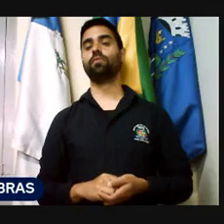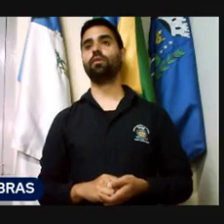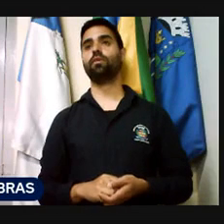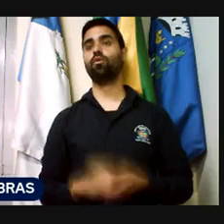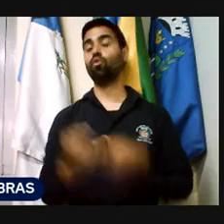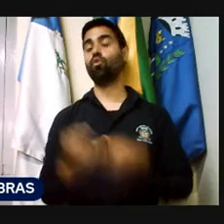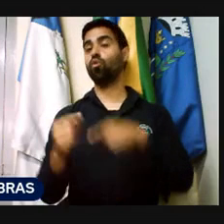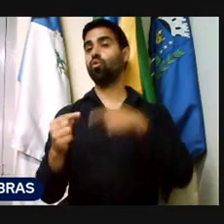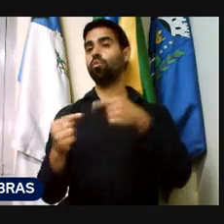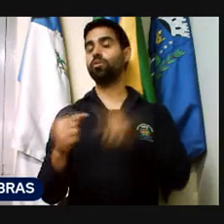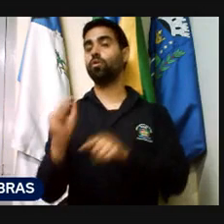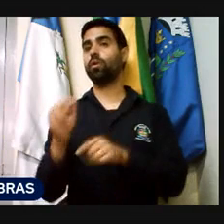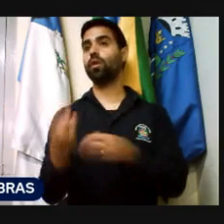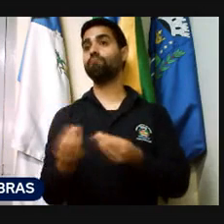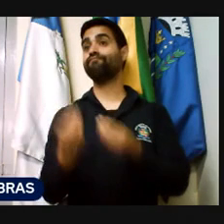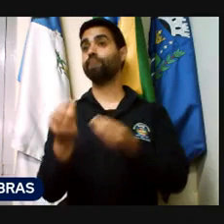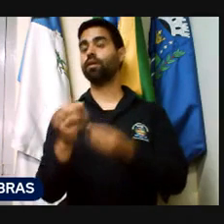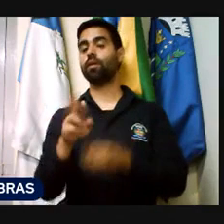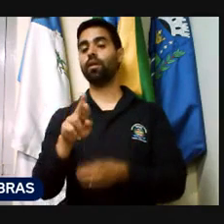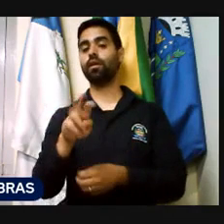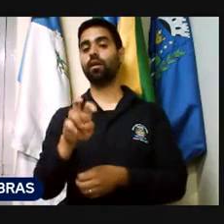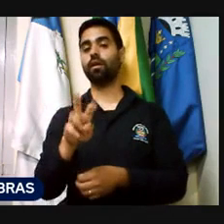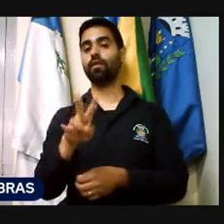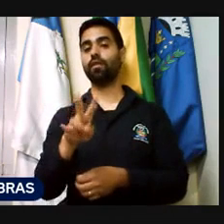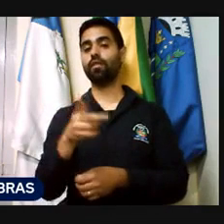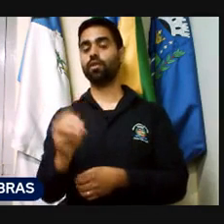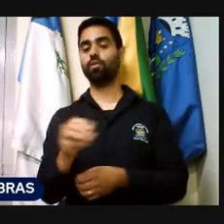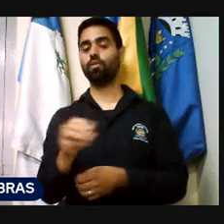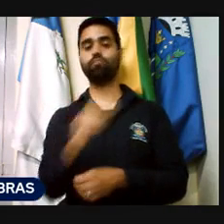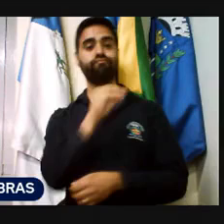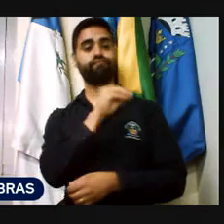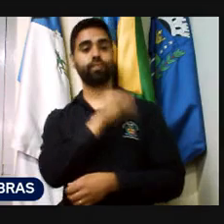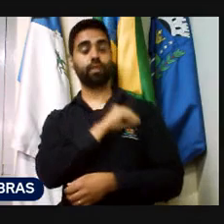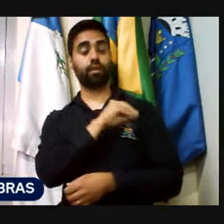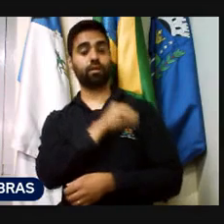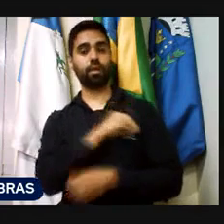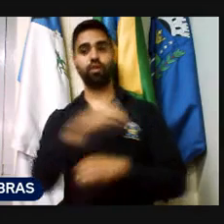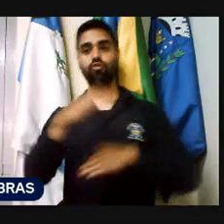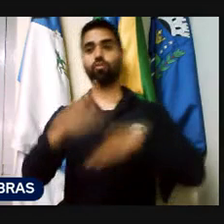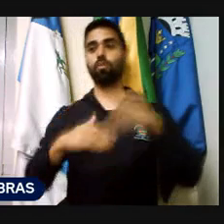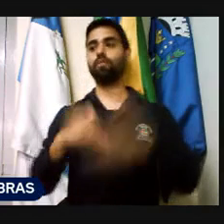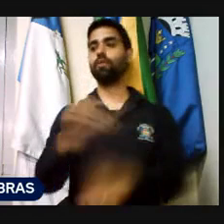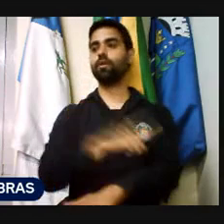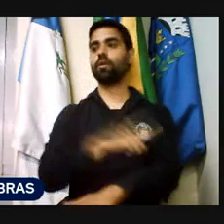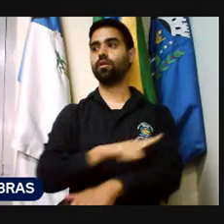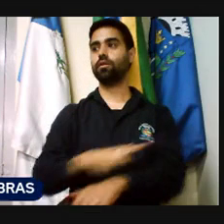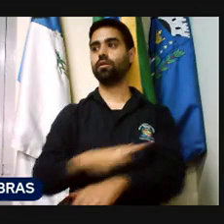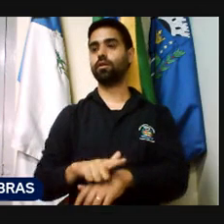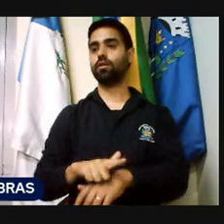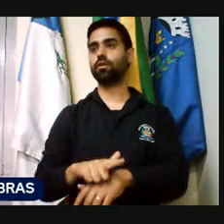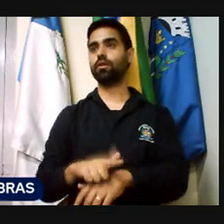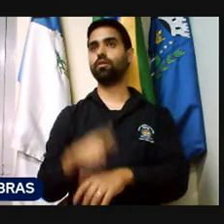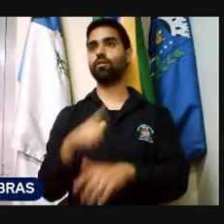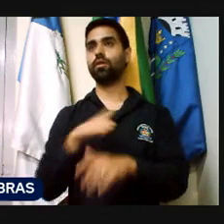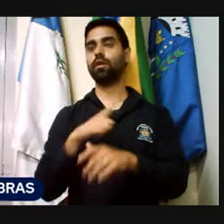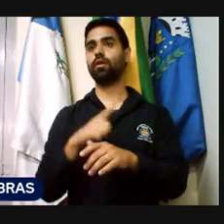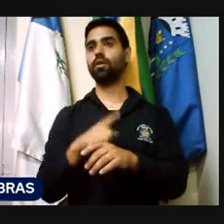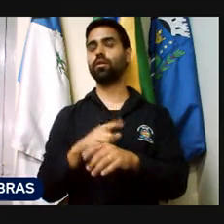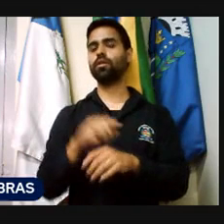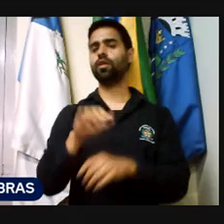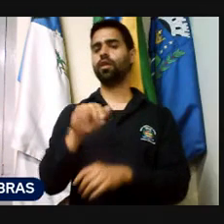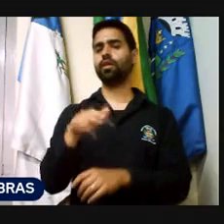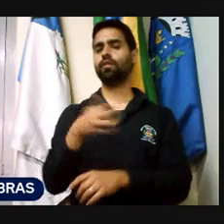proposta objetiva é conceder revisão salarial aos profissionais da educação a título de recomposição